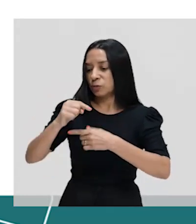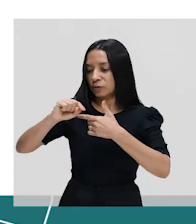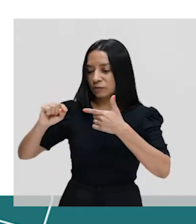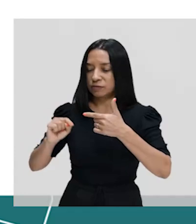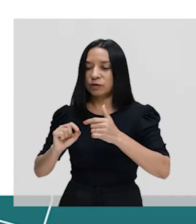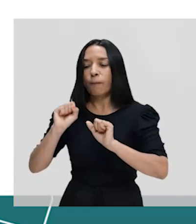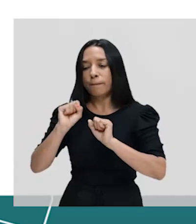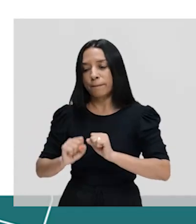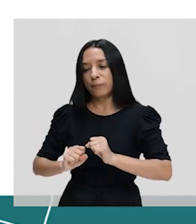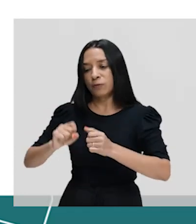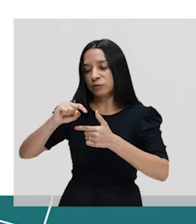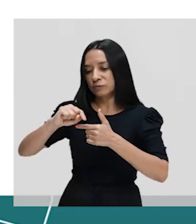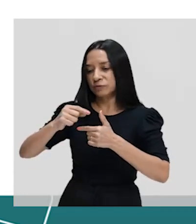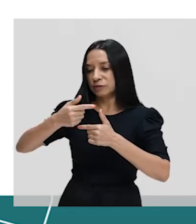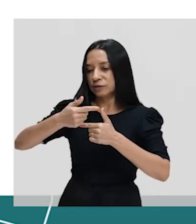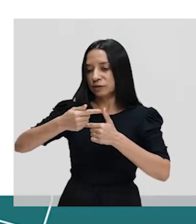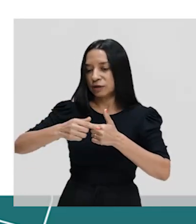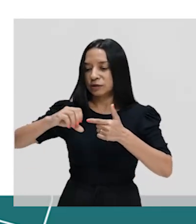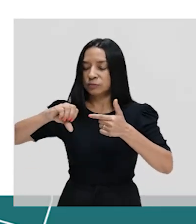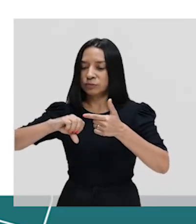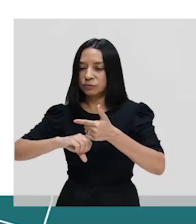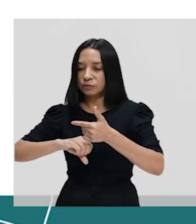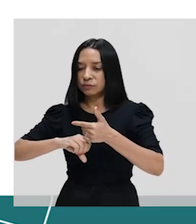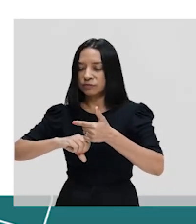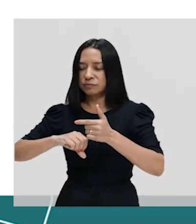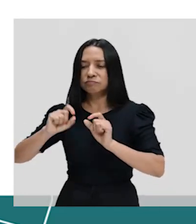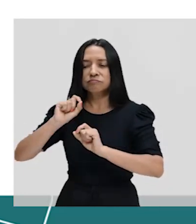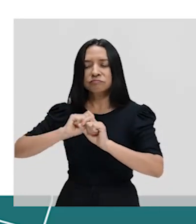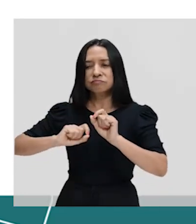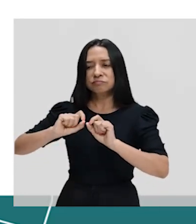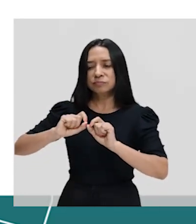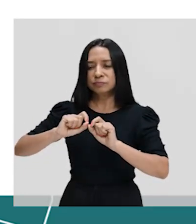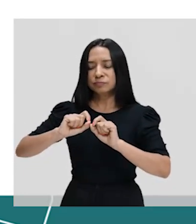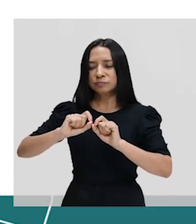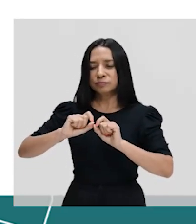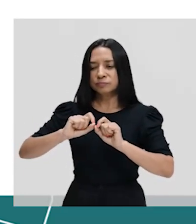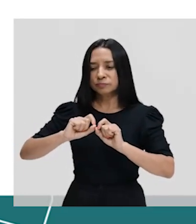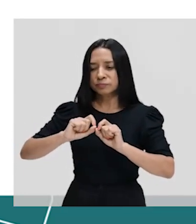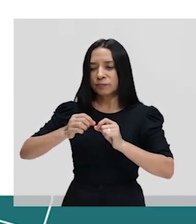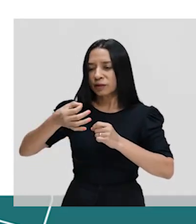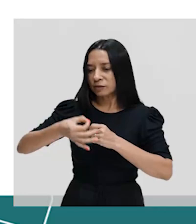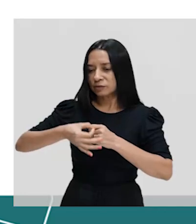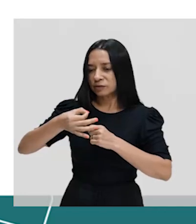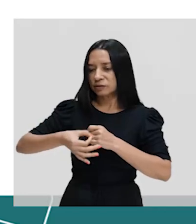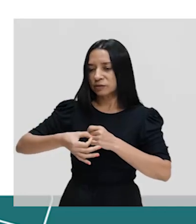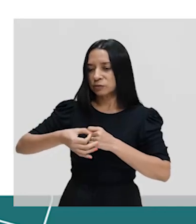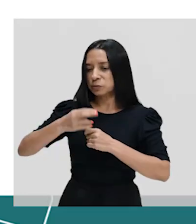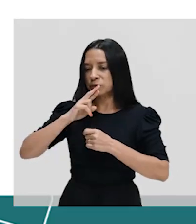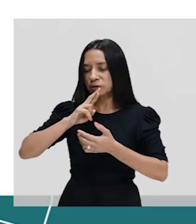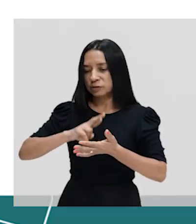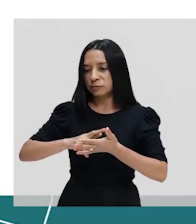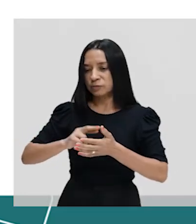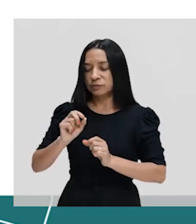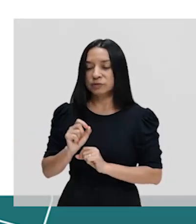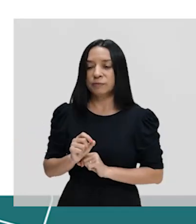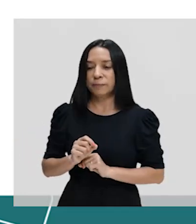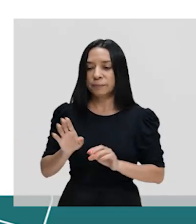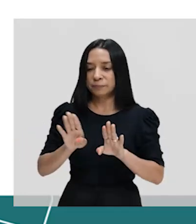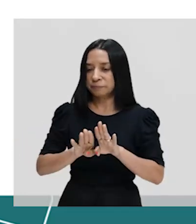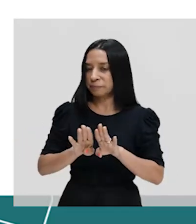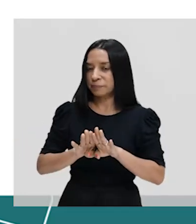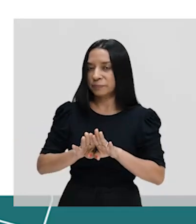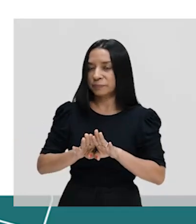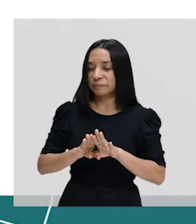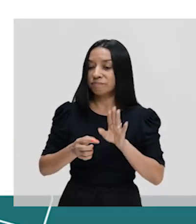dividir 7 por 9. Aí lembra, né? 7 por 9 vai ficar certinho esse resultado aqui. E já te